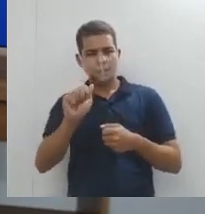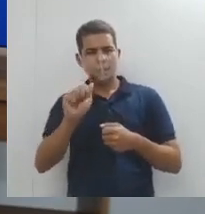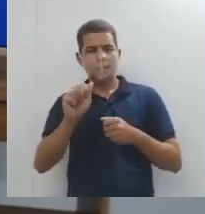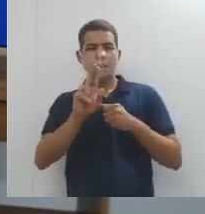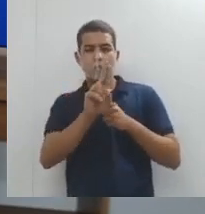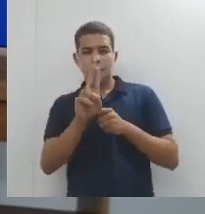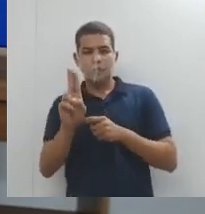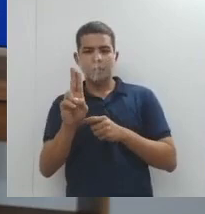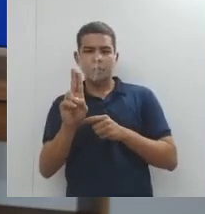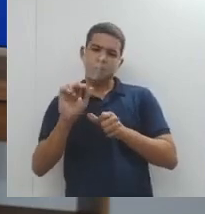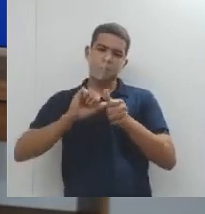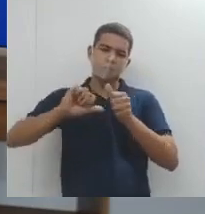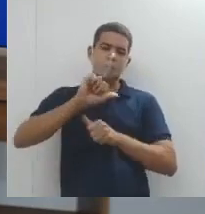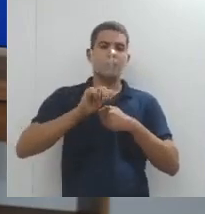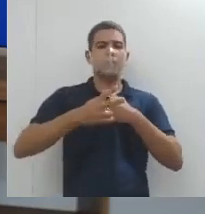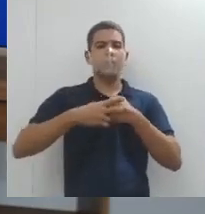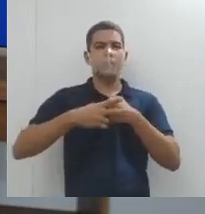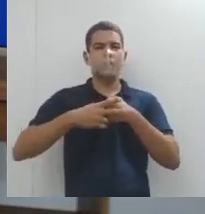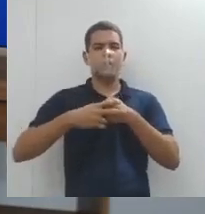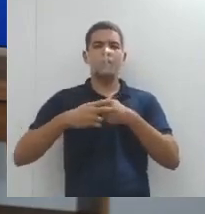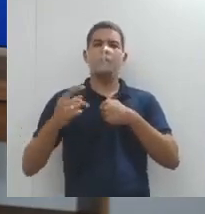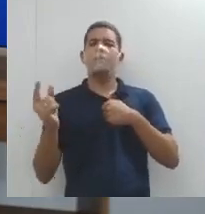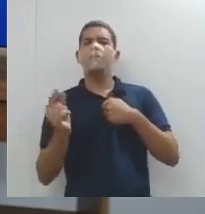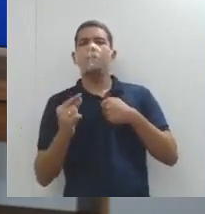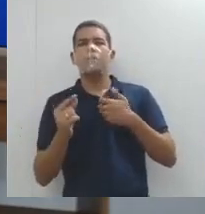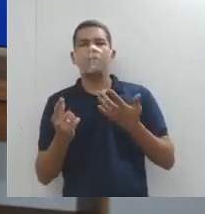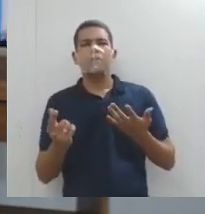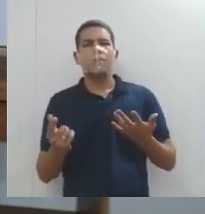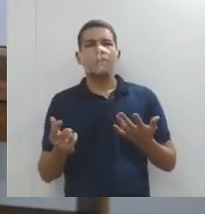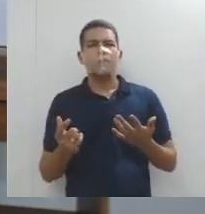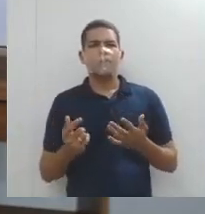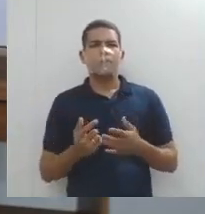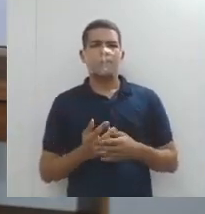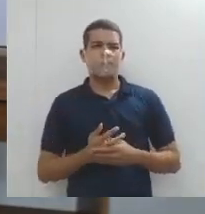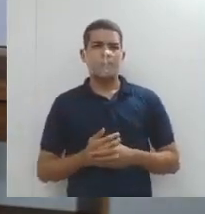tá certo? Então, regência verbal,